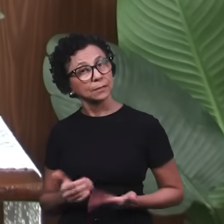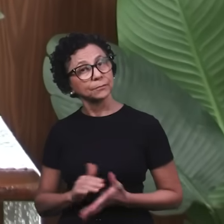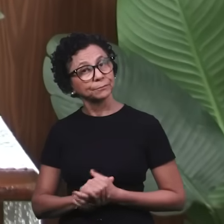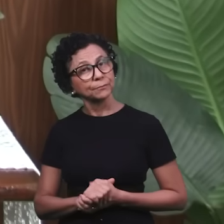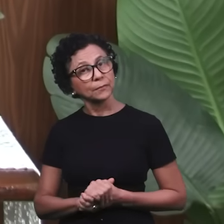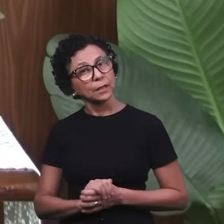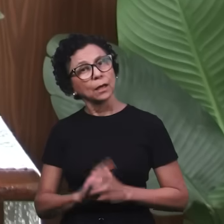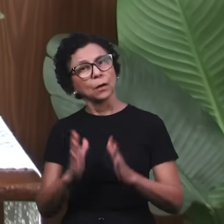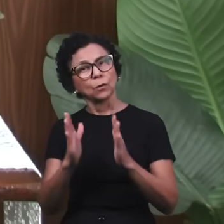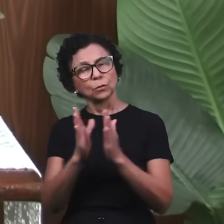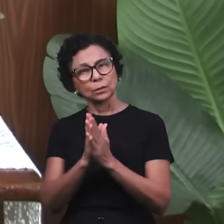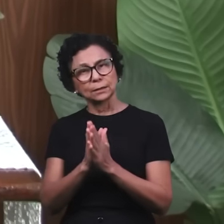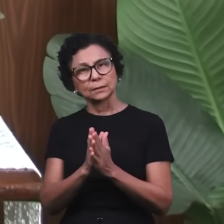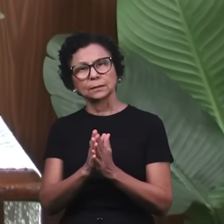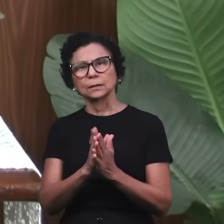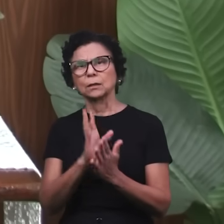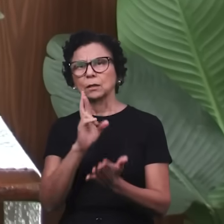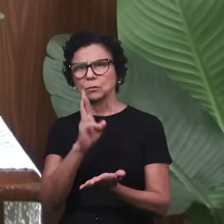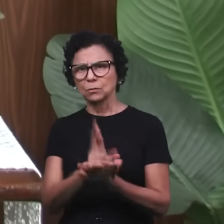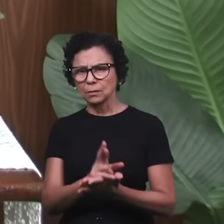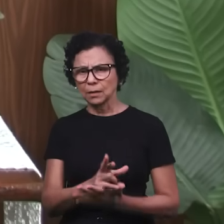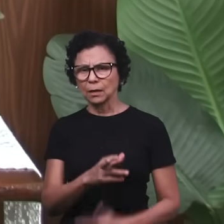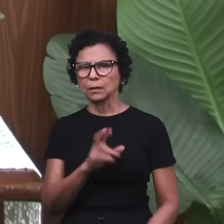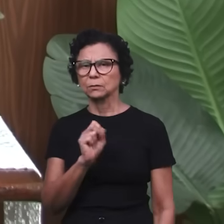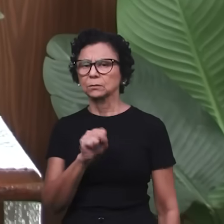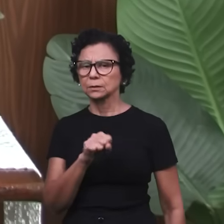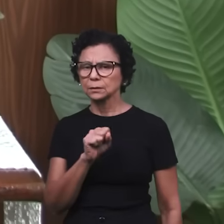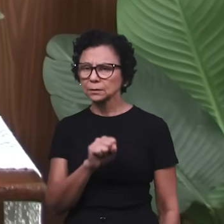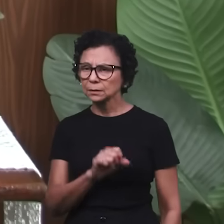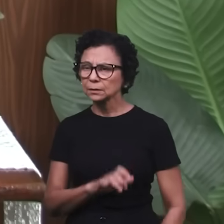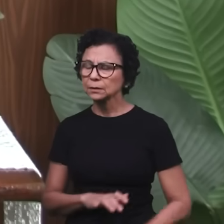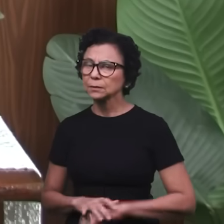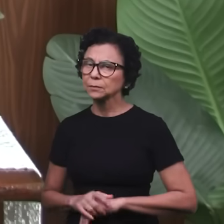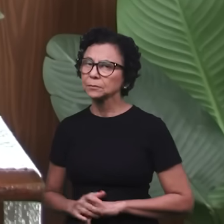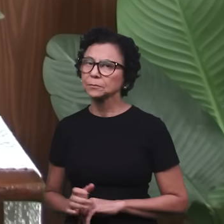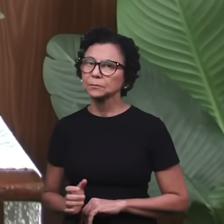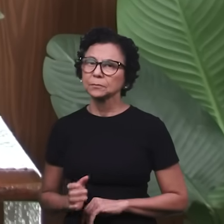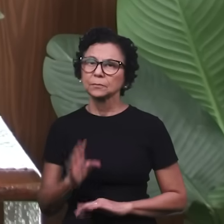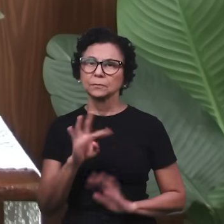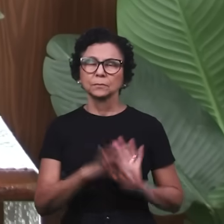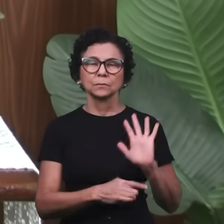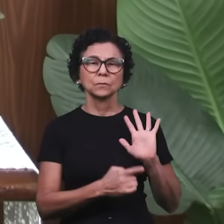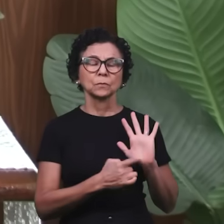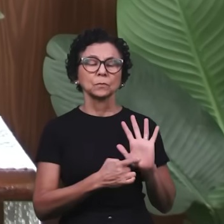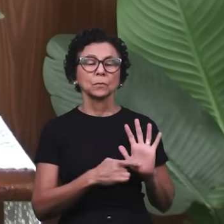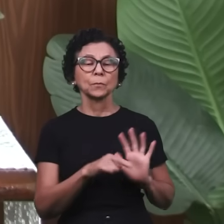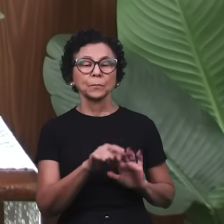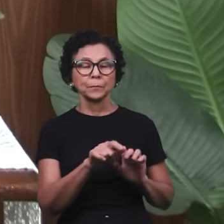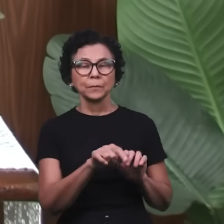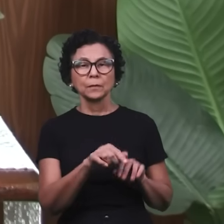seus efeitos. Pedro falou com ela, Tabita,